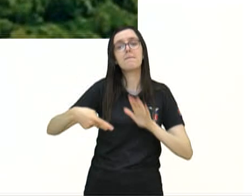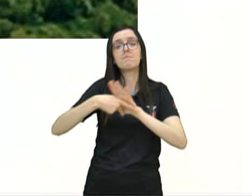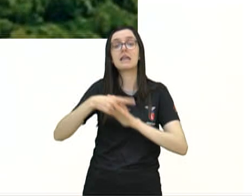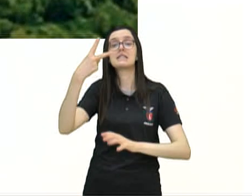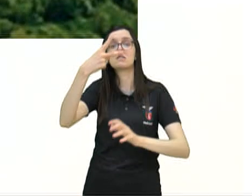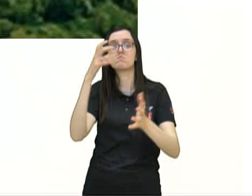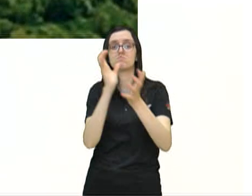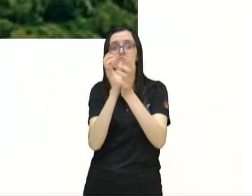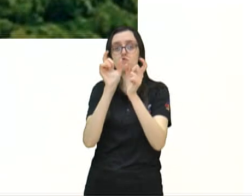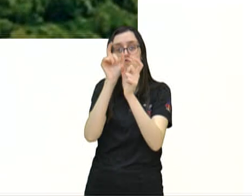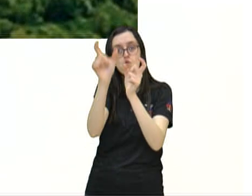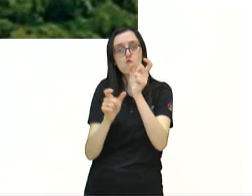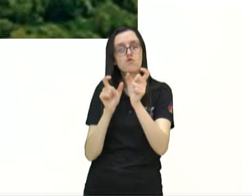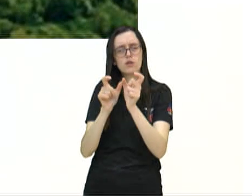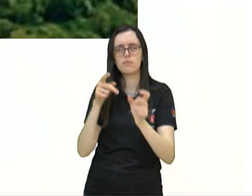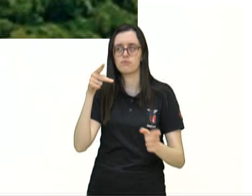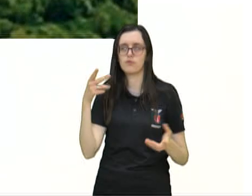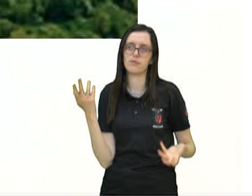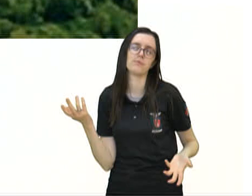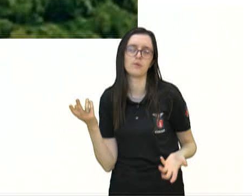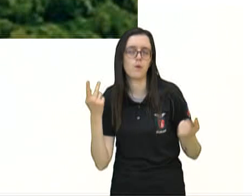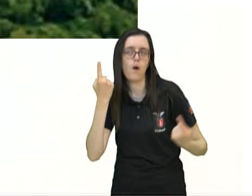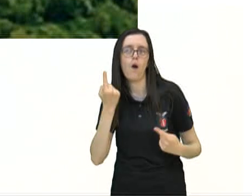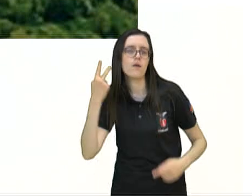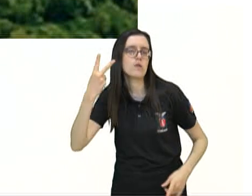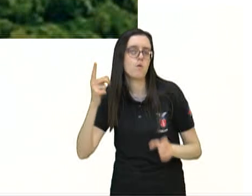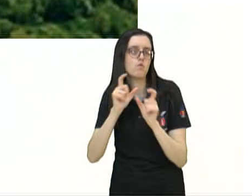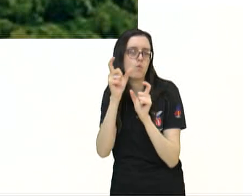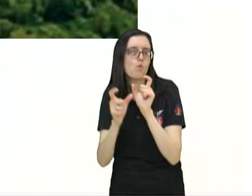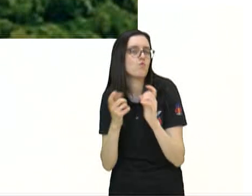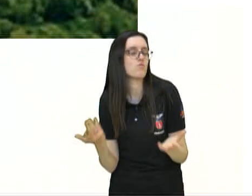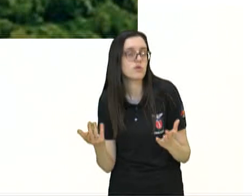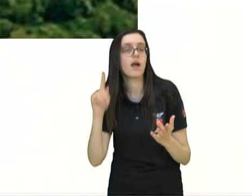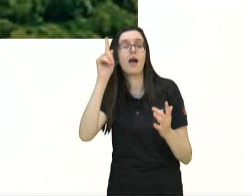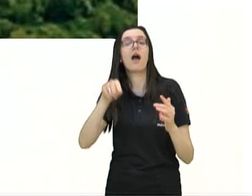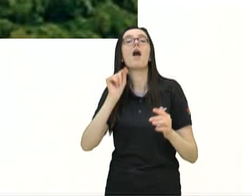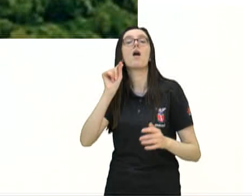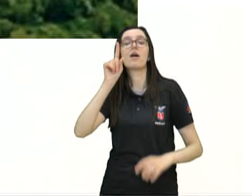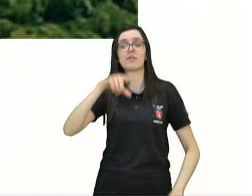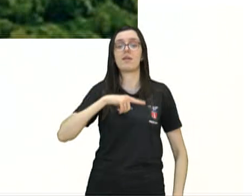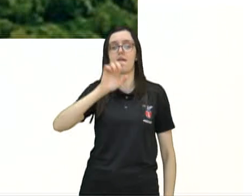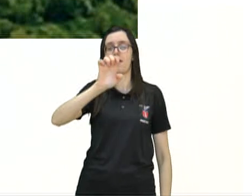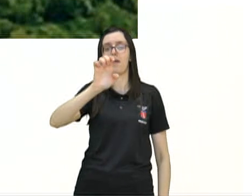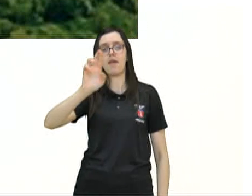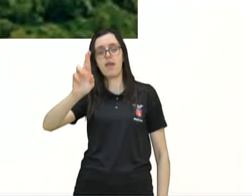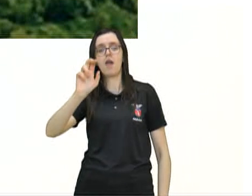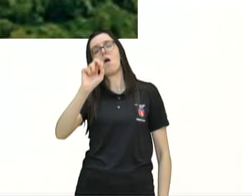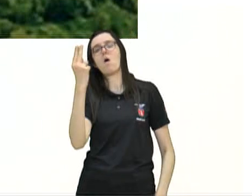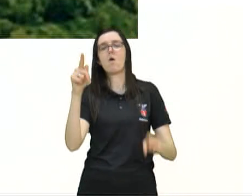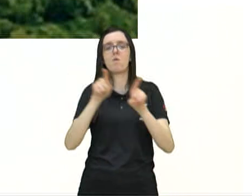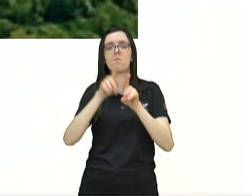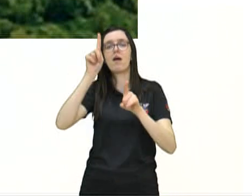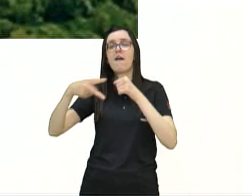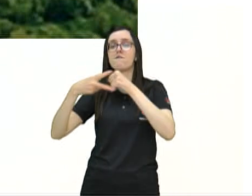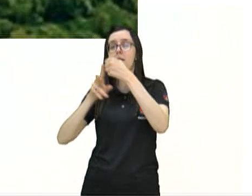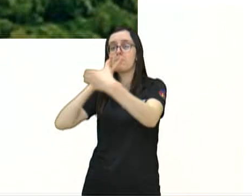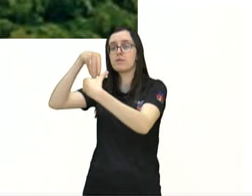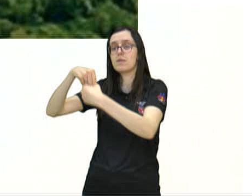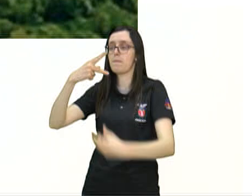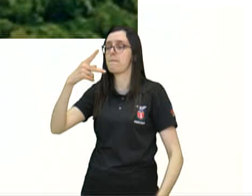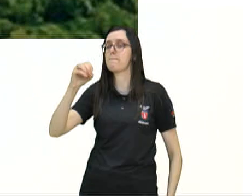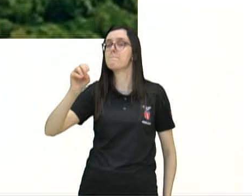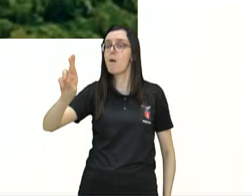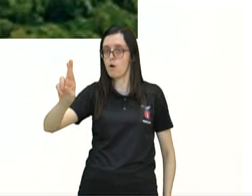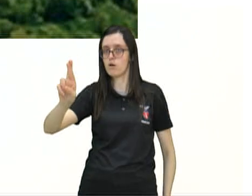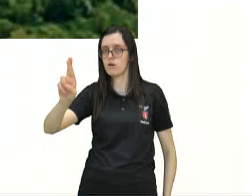segunda conjugação. Professor, qual que é a segunda conjugação? Aquela que termina com er ou aquelas do verbo por. Vou